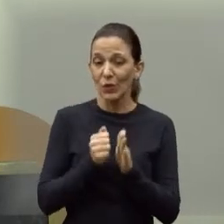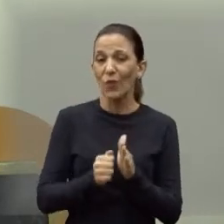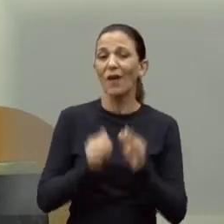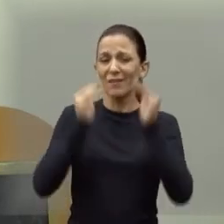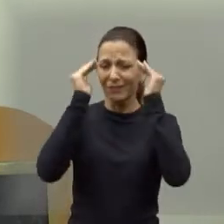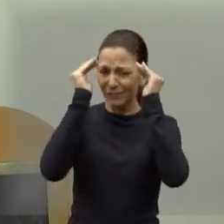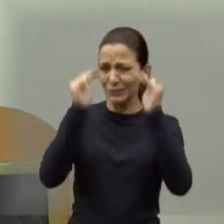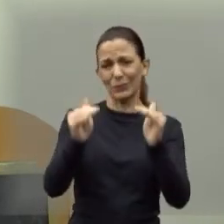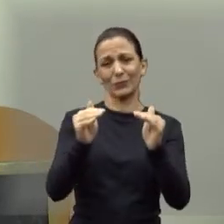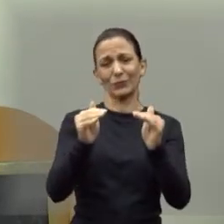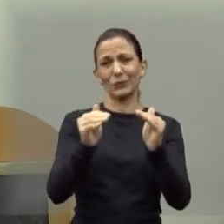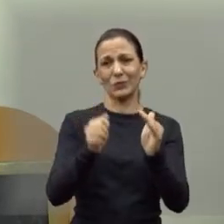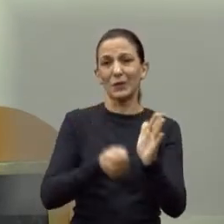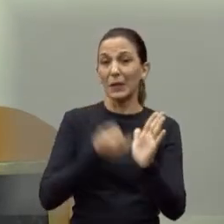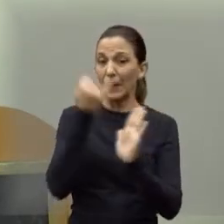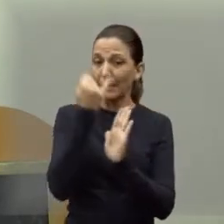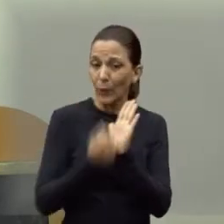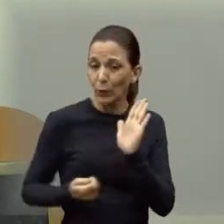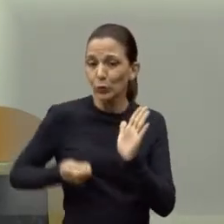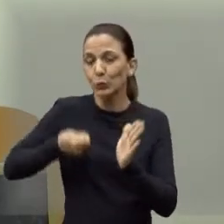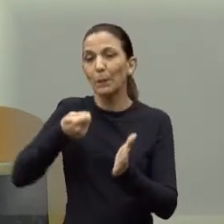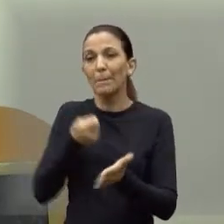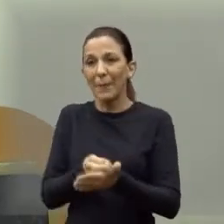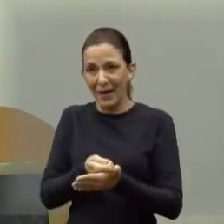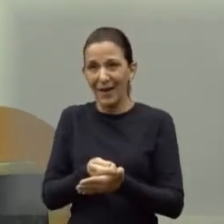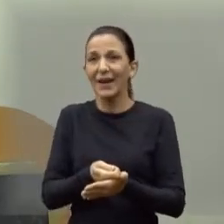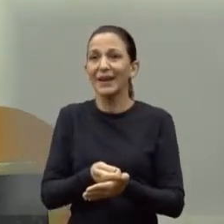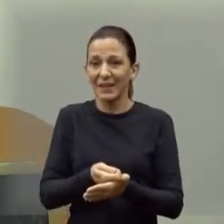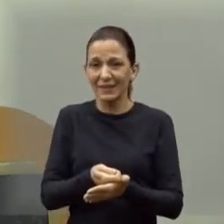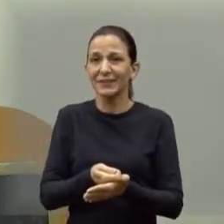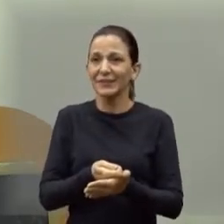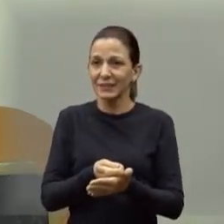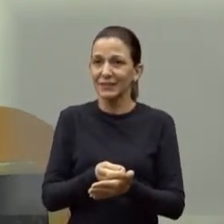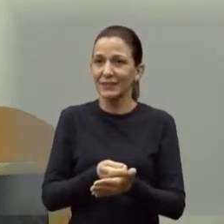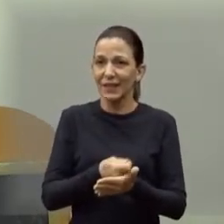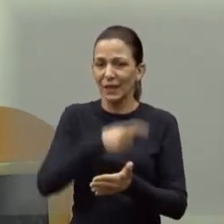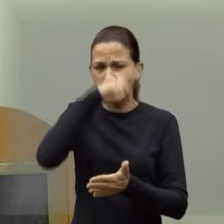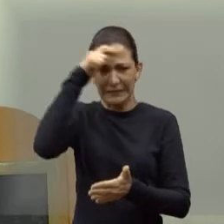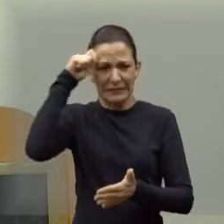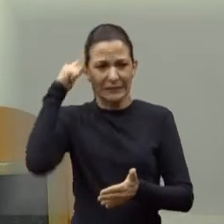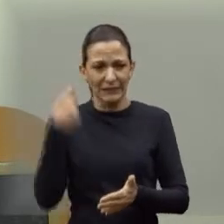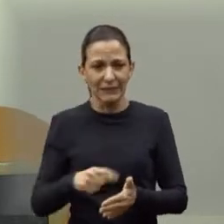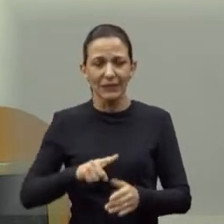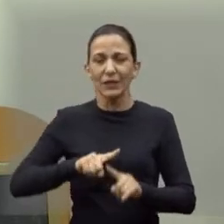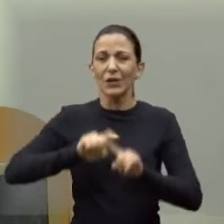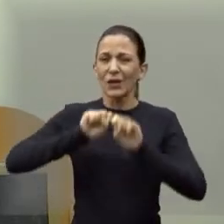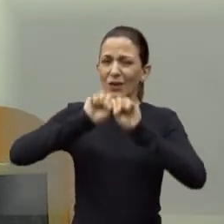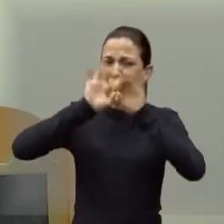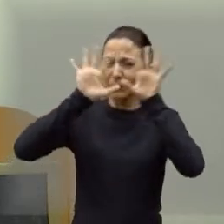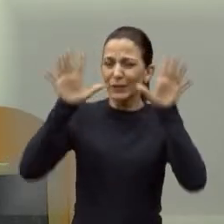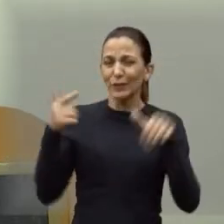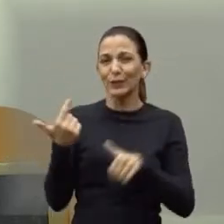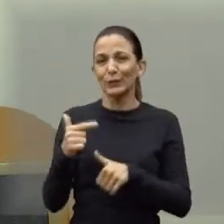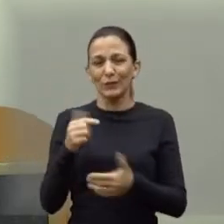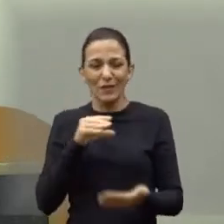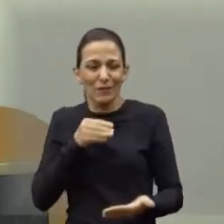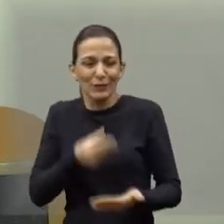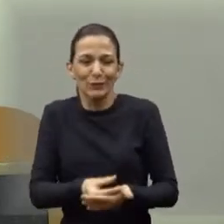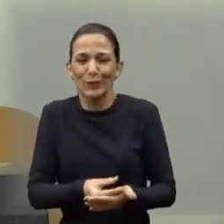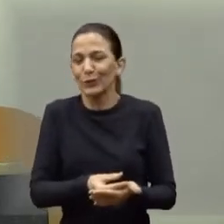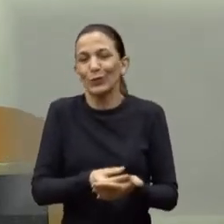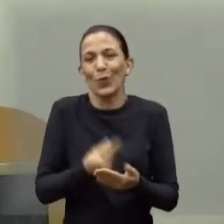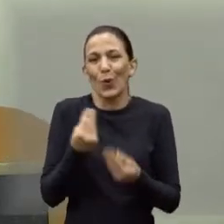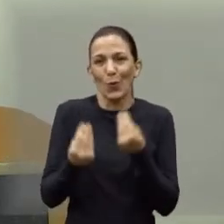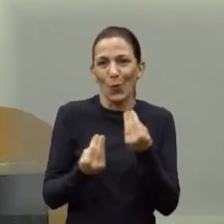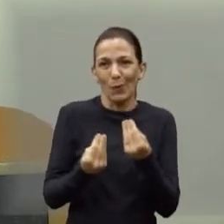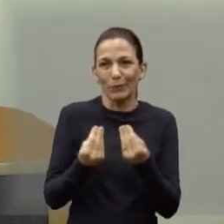seus impostos, muitos deles de forma suada, e não estamos tendo a clareza desse tal investimento.